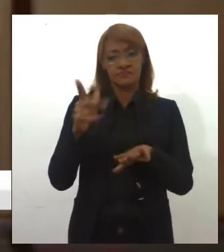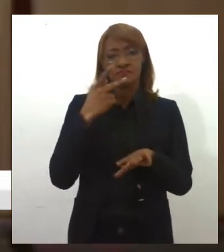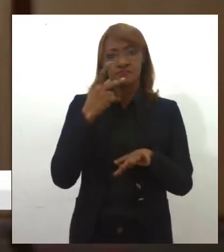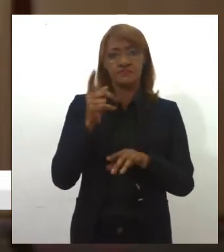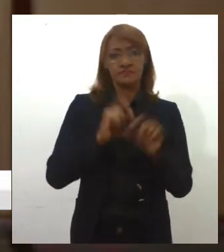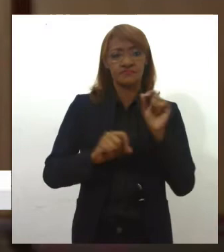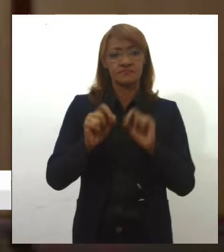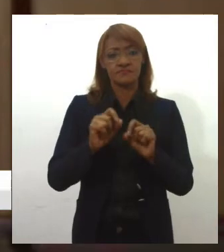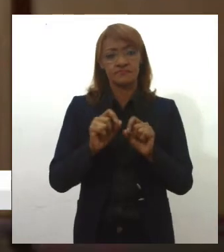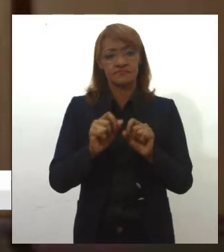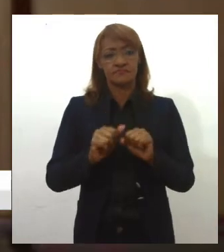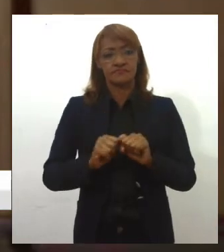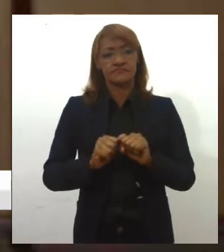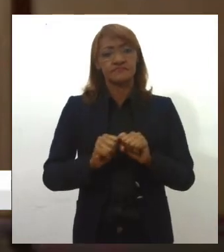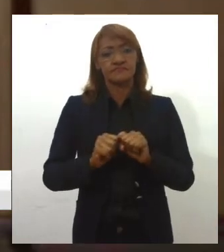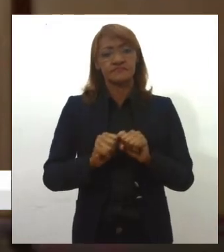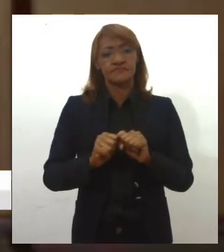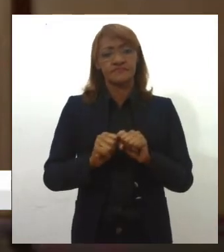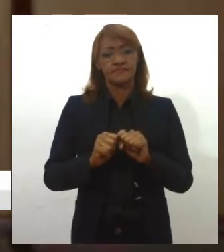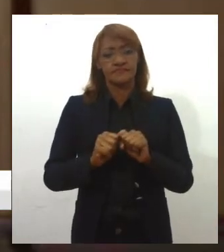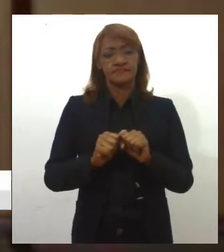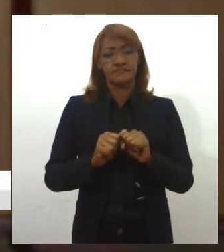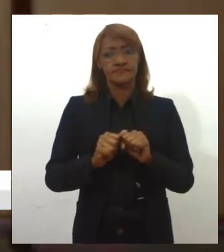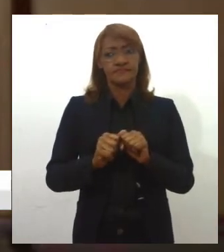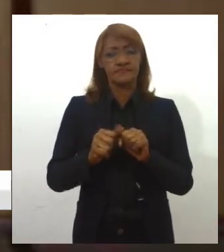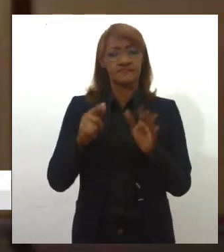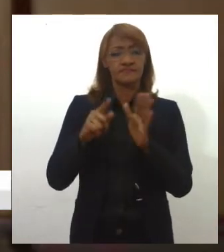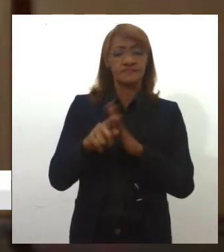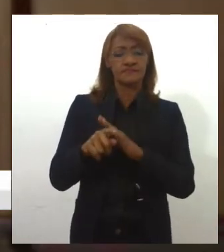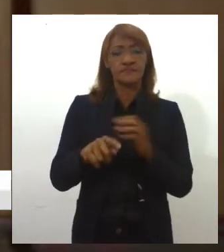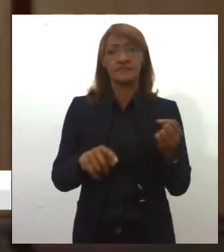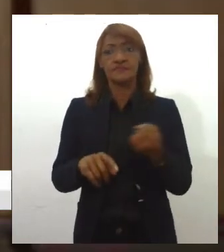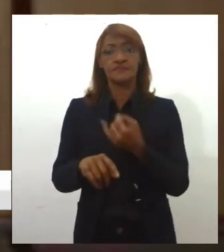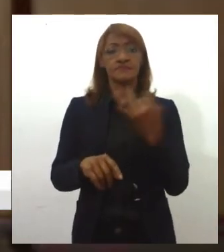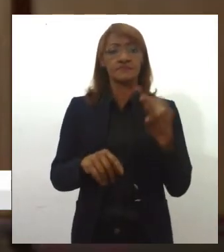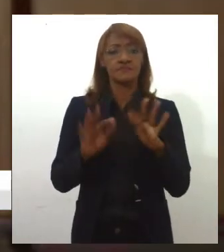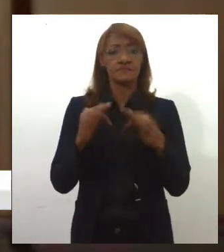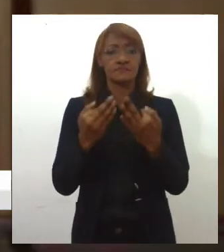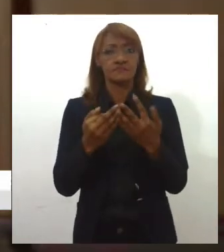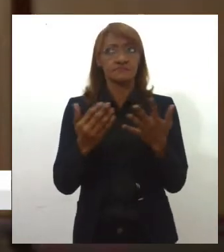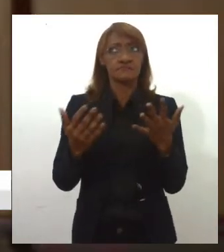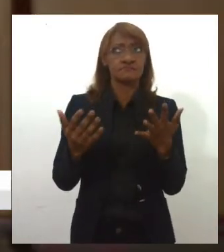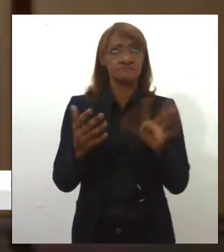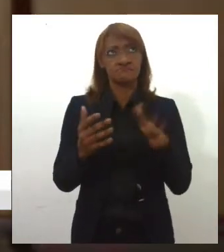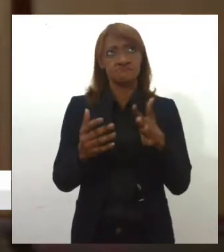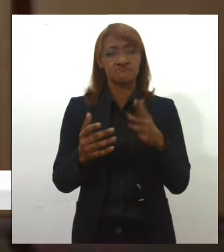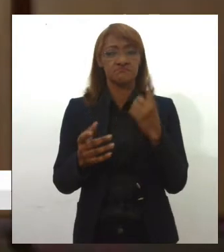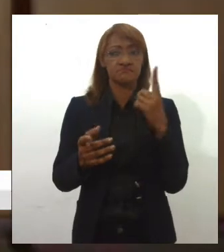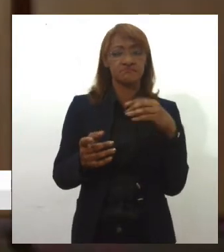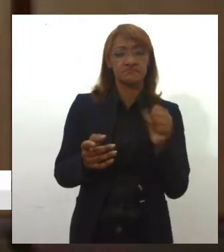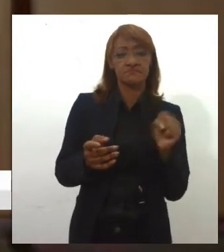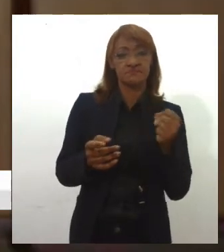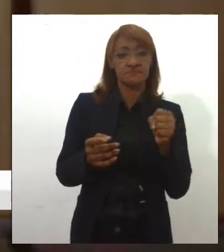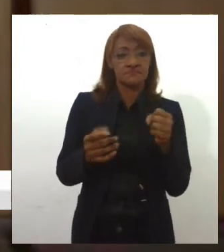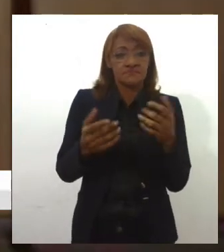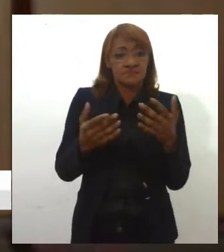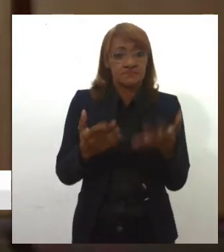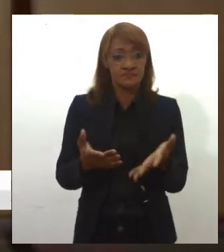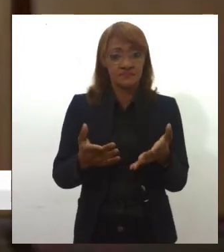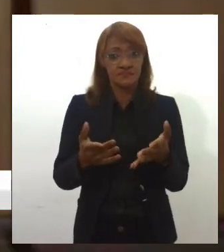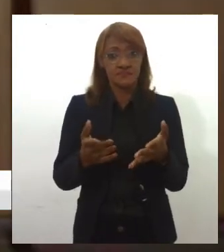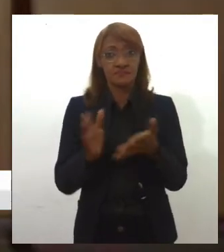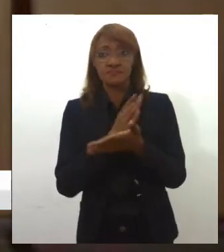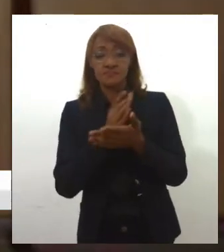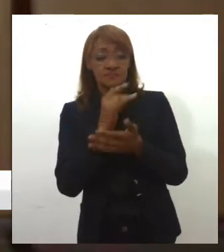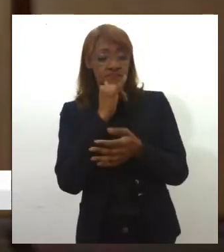na fala dela, né? Quando você perguntou quantas famílias, ela disse que tinham 18 famílias, aquelas que se declaravam, e é